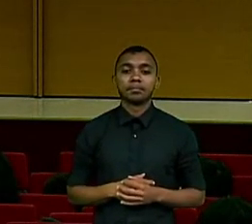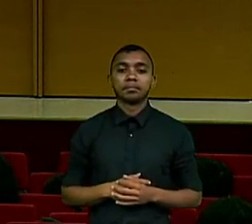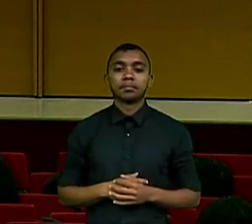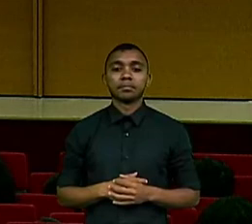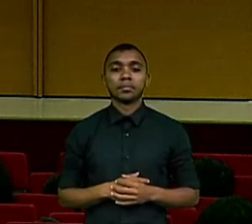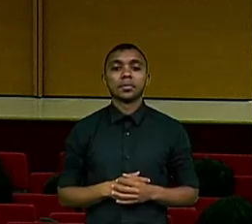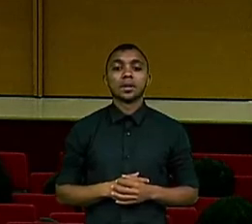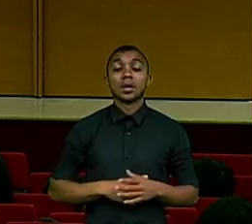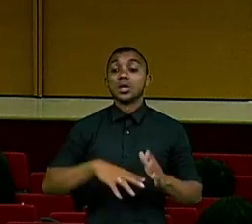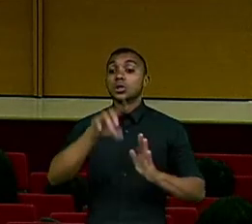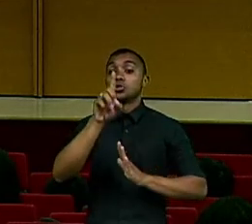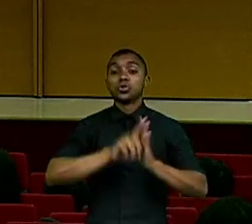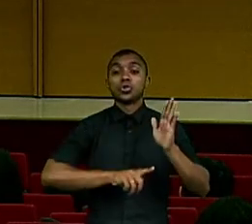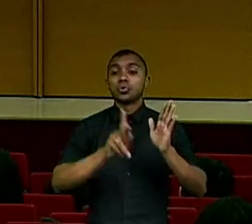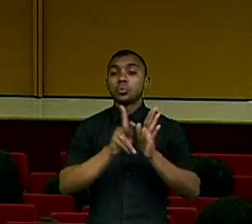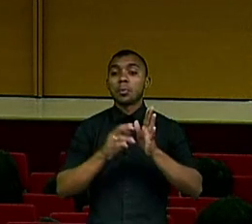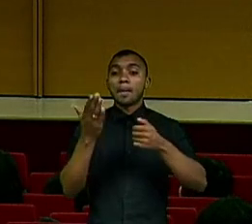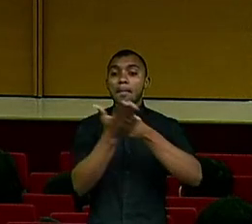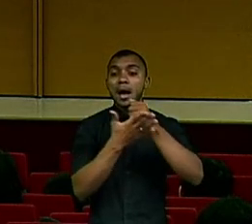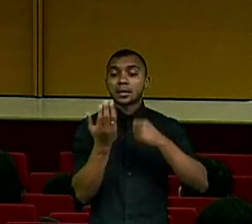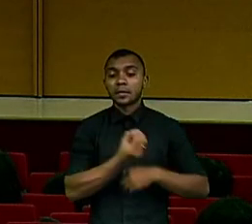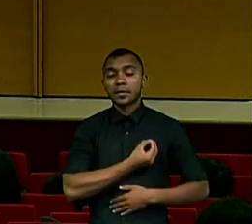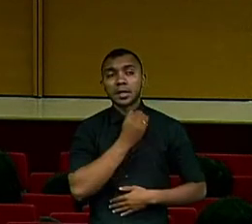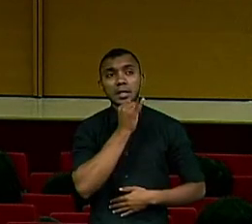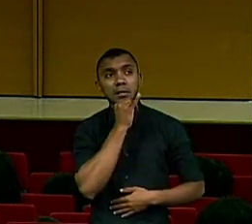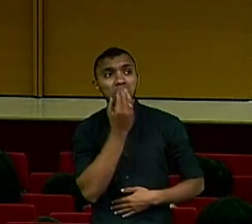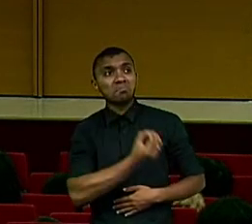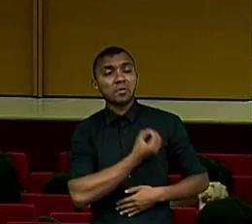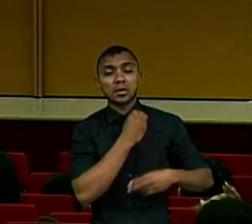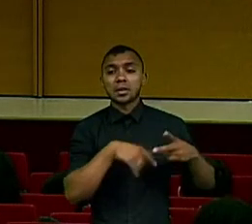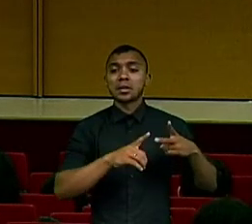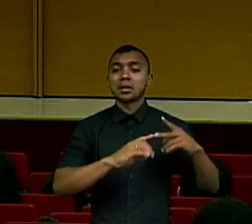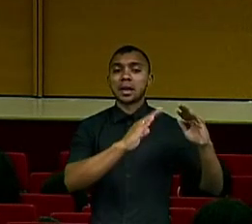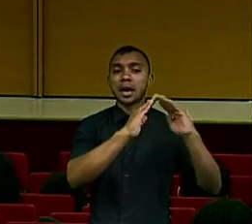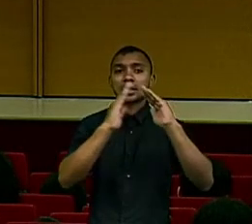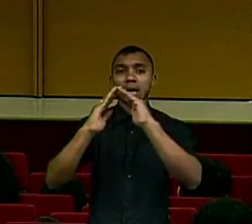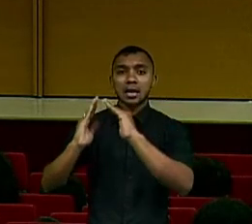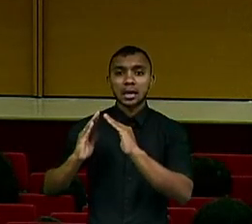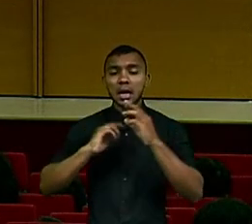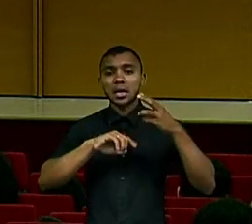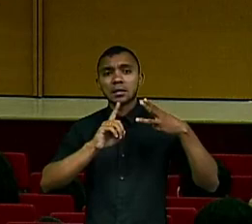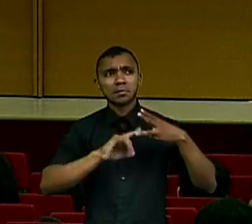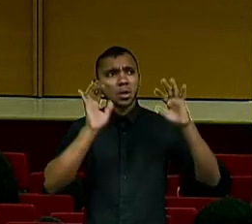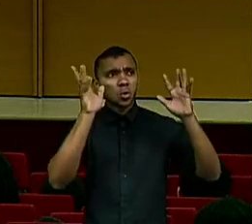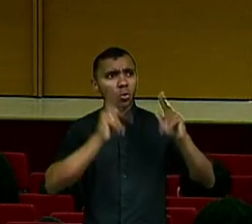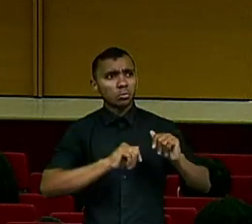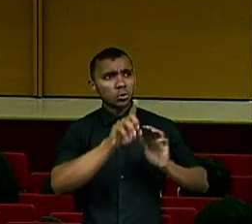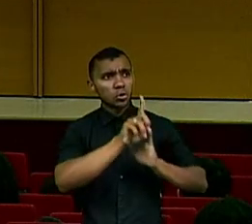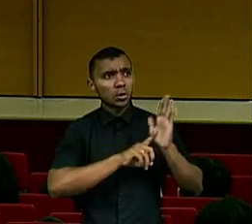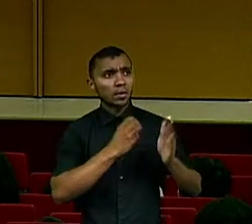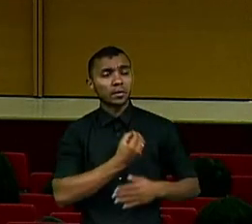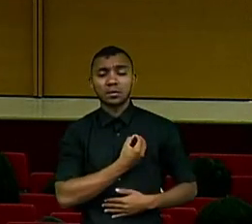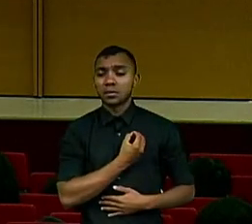inalienáveis do indivíduo como direito à Vida o direito à propriedade a pessoa todo mundo tem